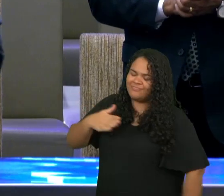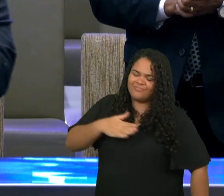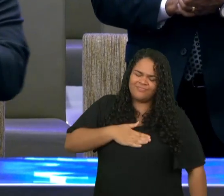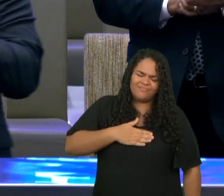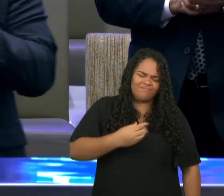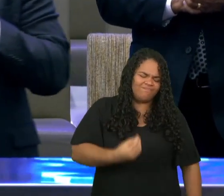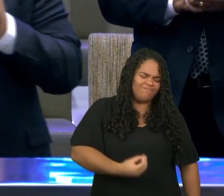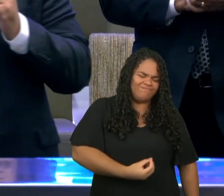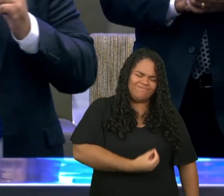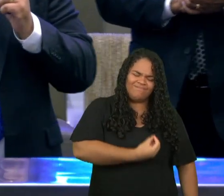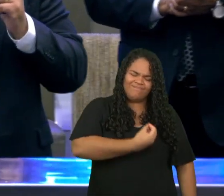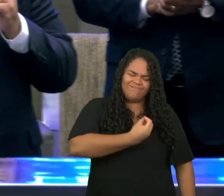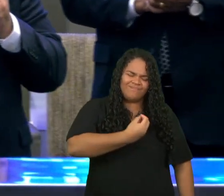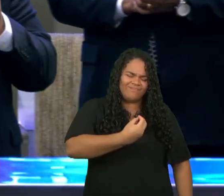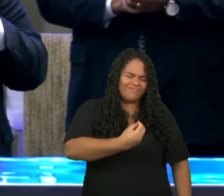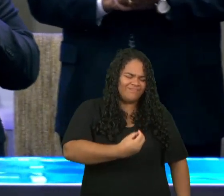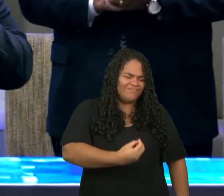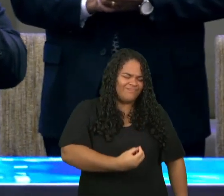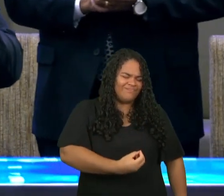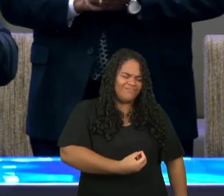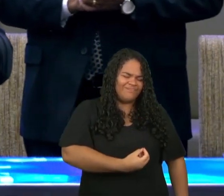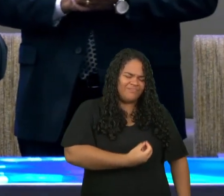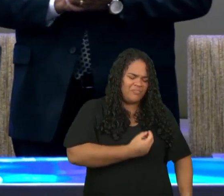E eu entrego